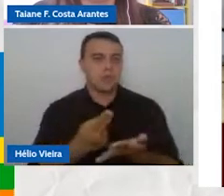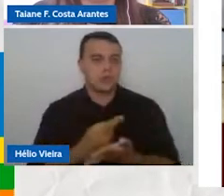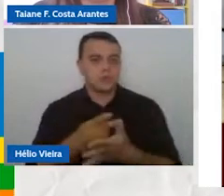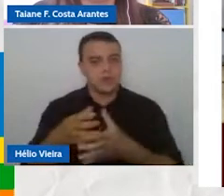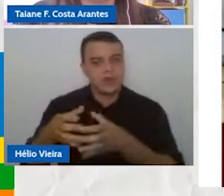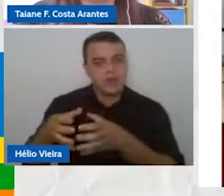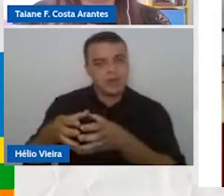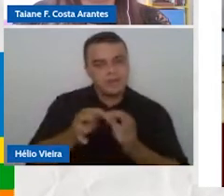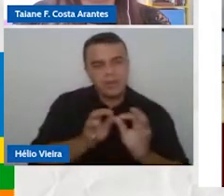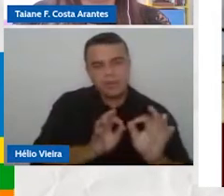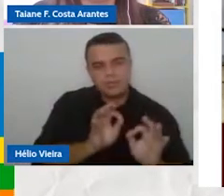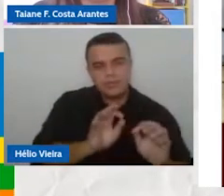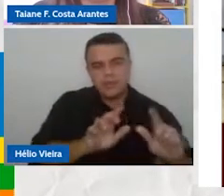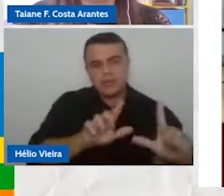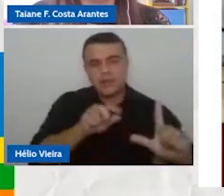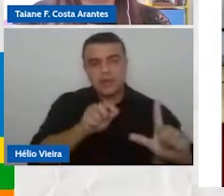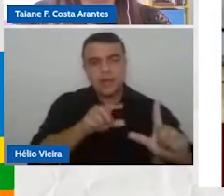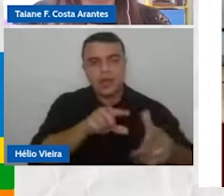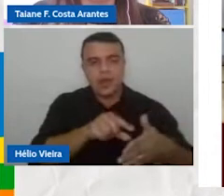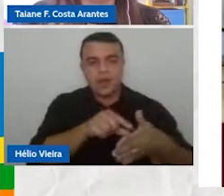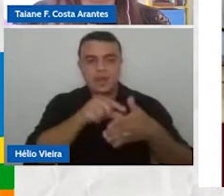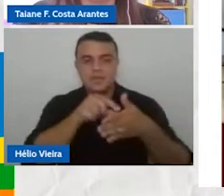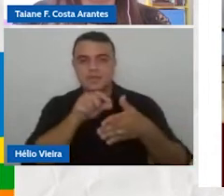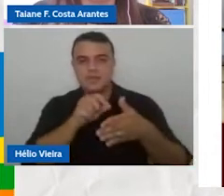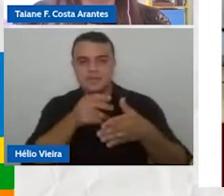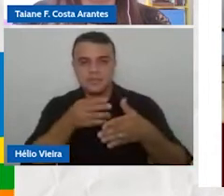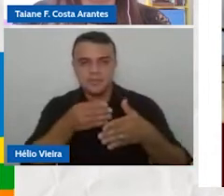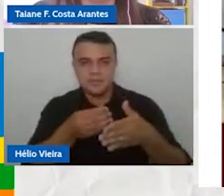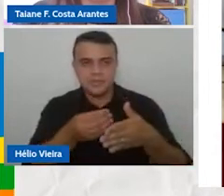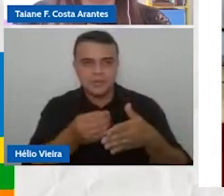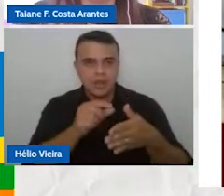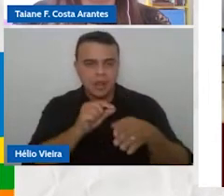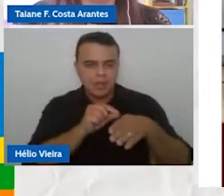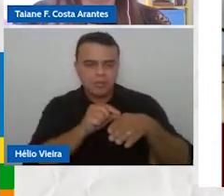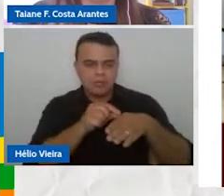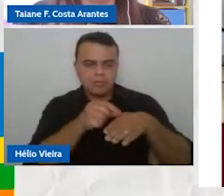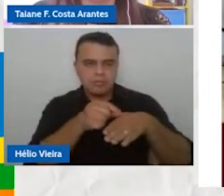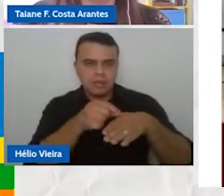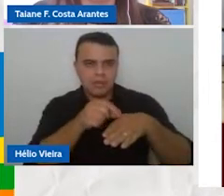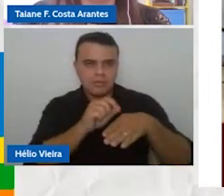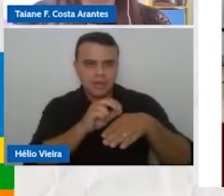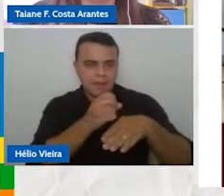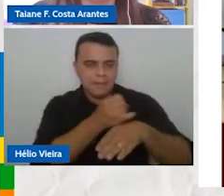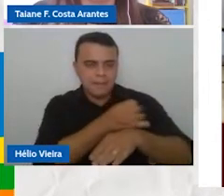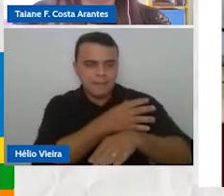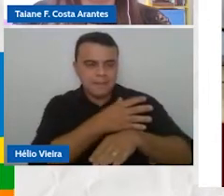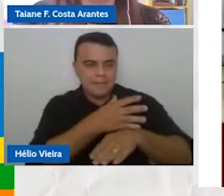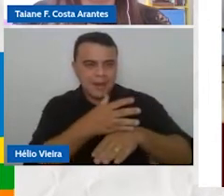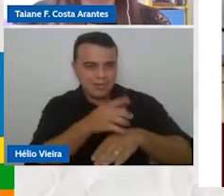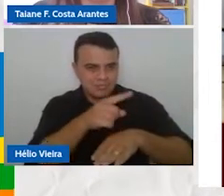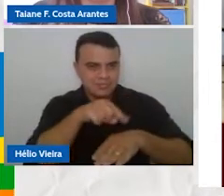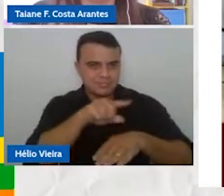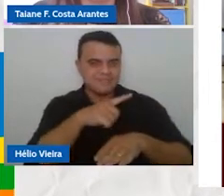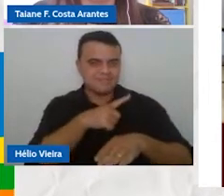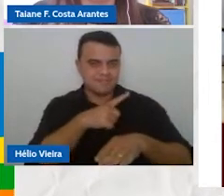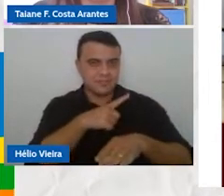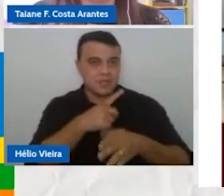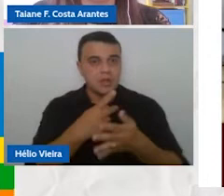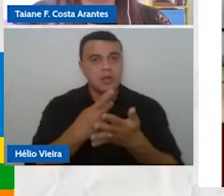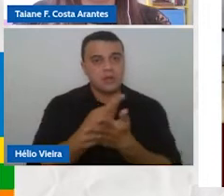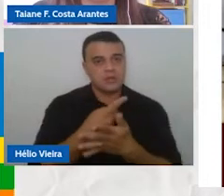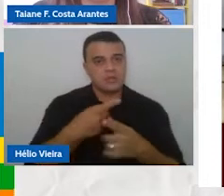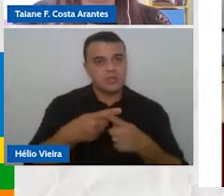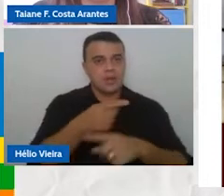de restauro foram referentes à intensa ocorrência de cupins e ao esbranquiçamento de partes da obra, provocado